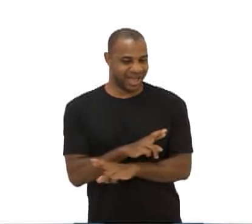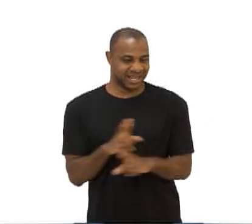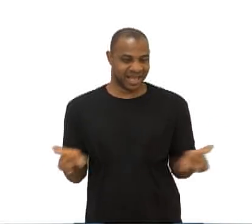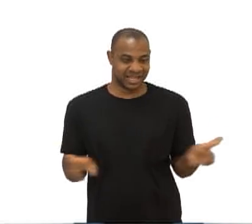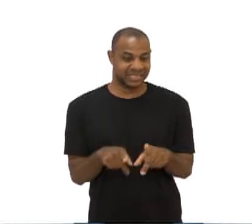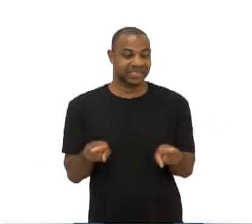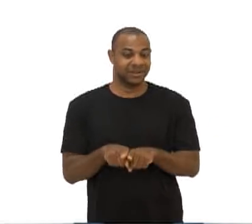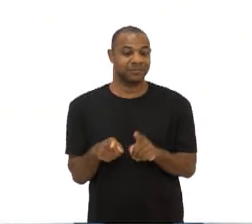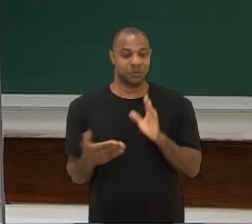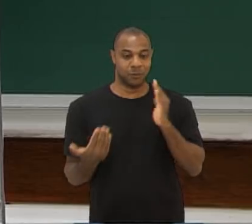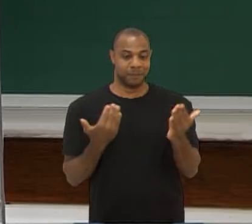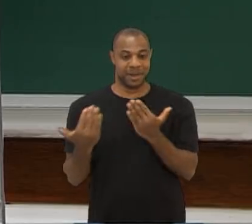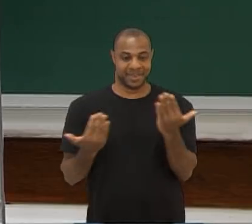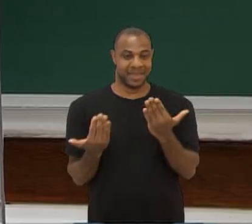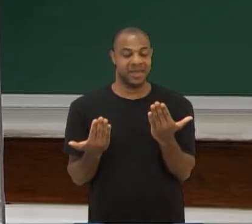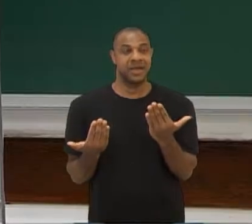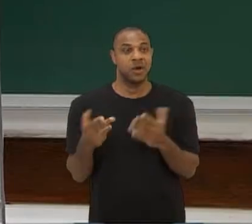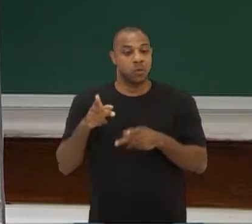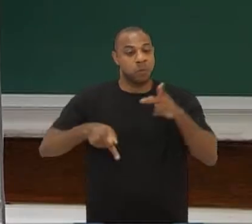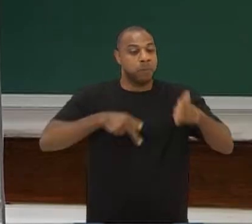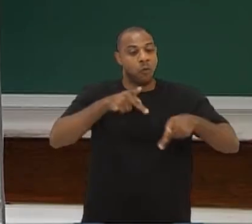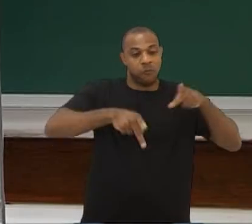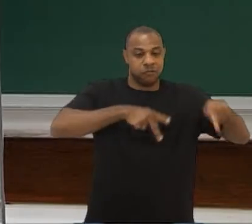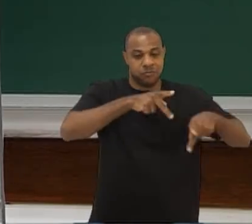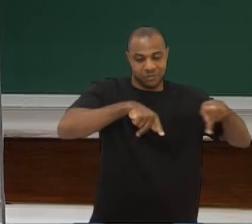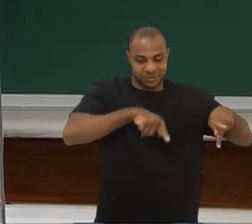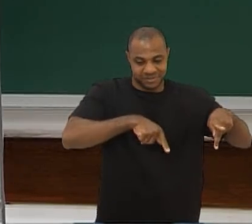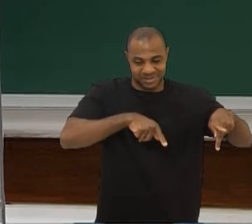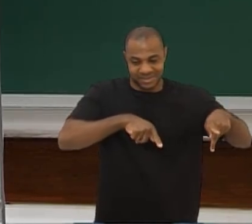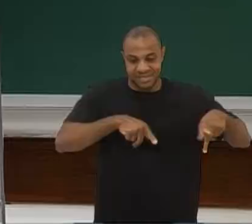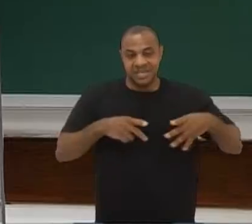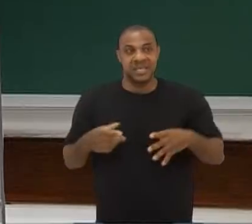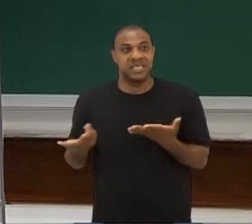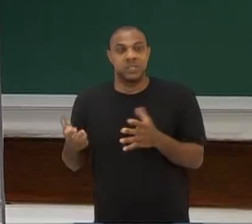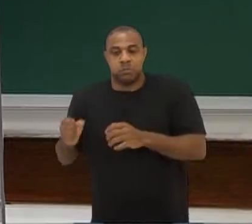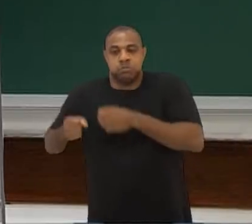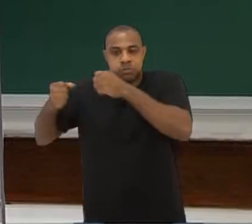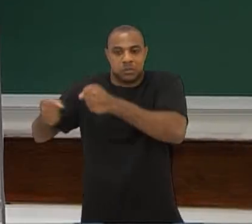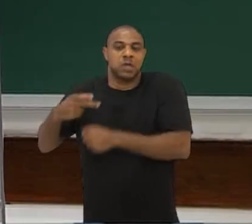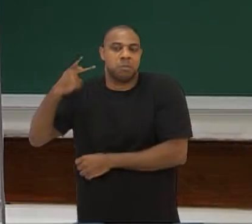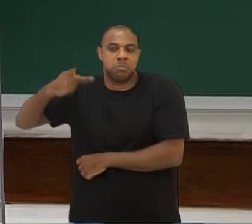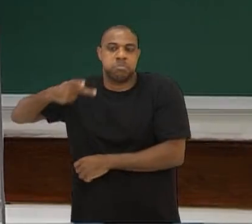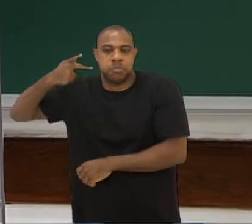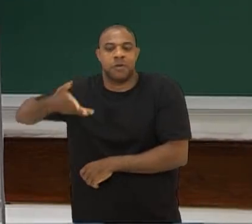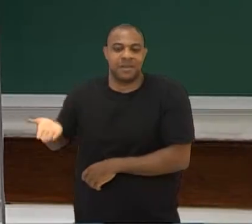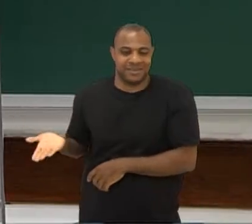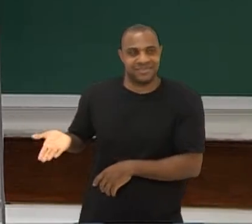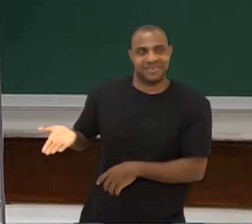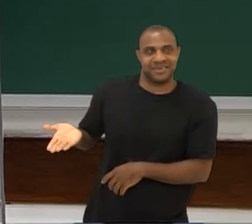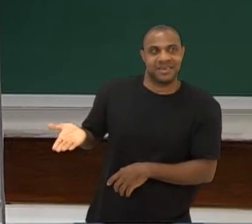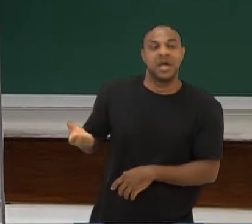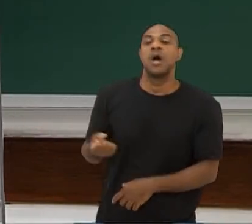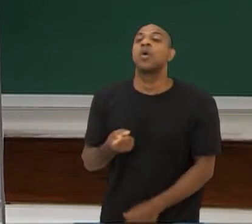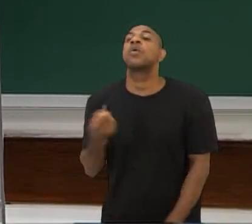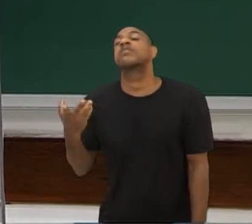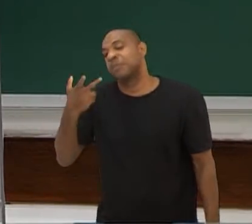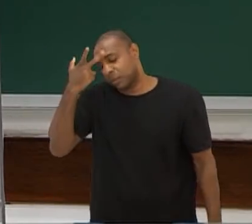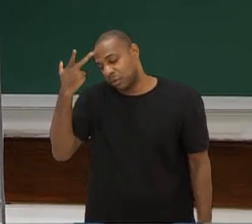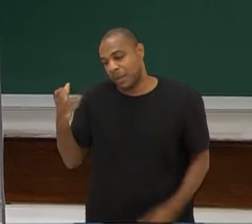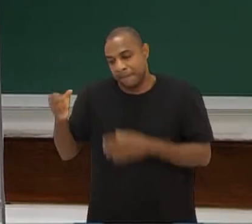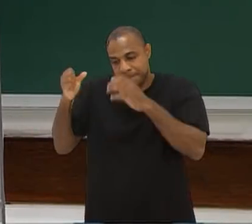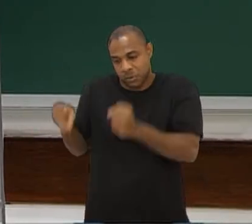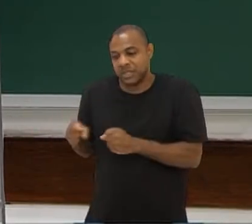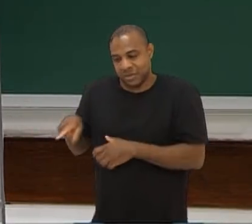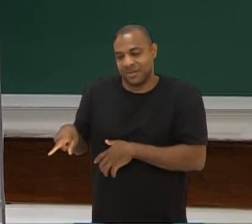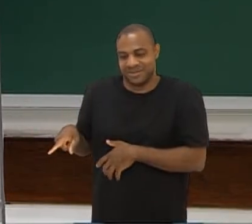e aqueles que detêm o poder. Ou seja, quantas pessoas são as poderosas do poder? E quantas pessoas